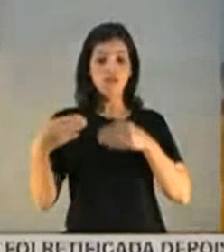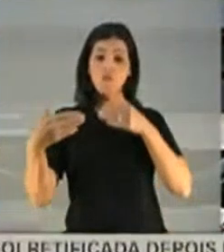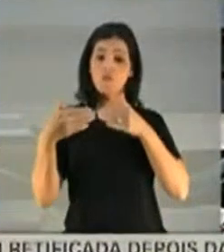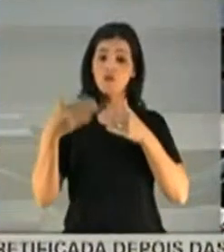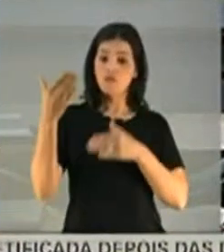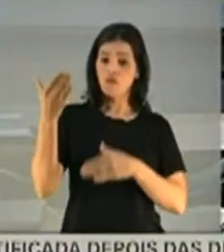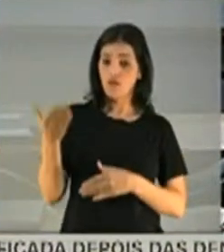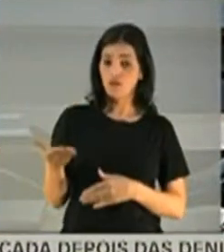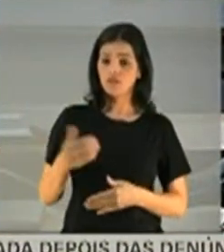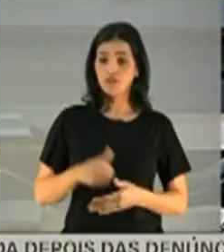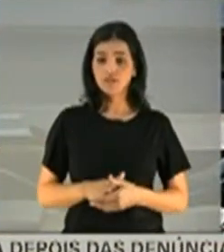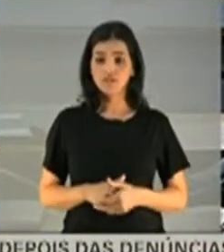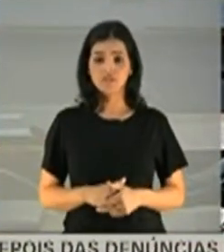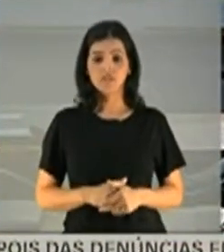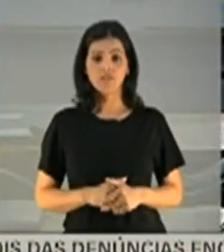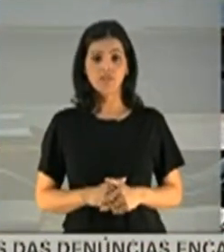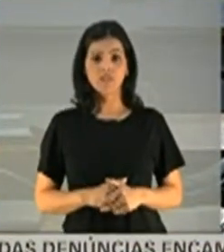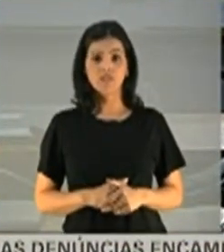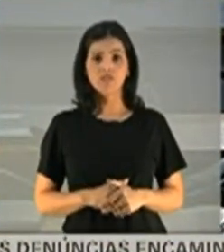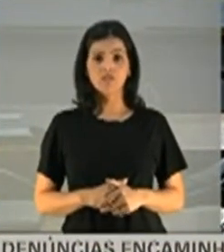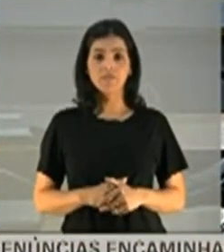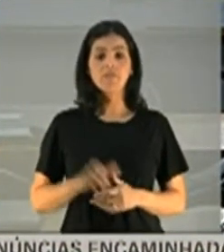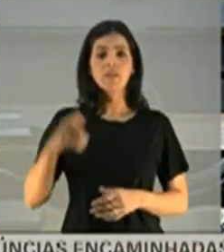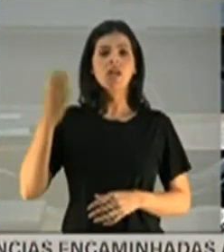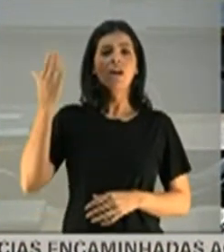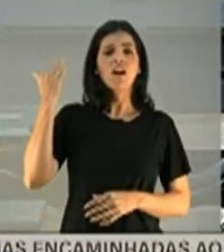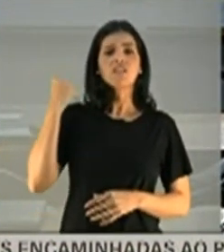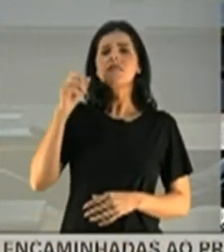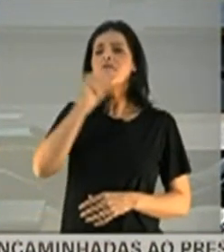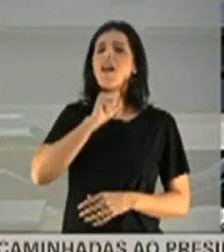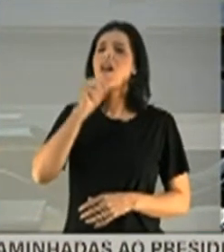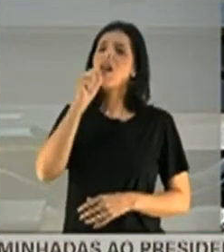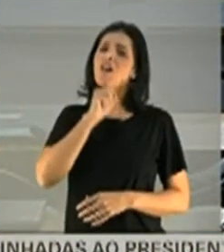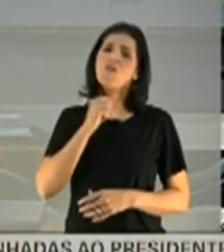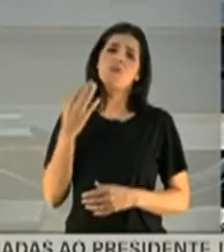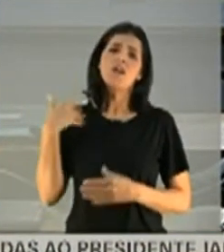relação a práticas velhas da nossa política.